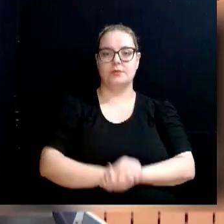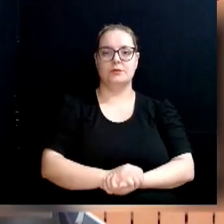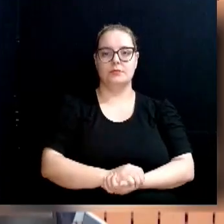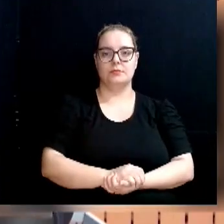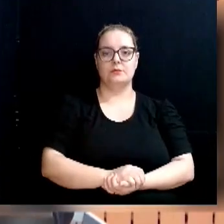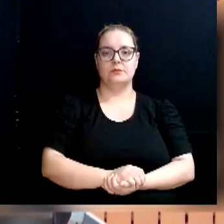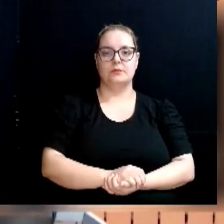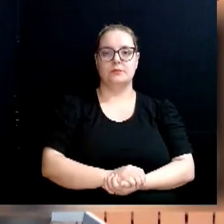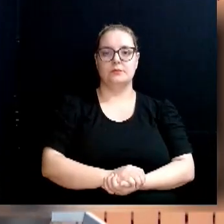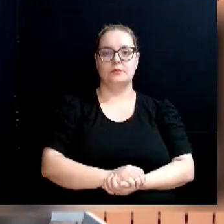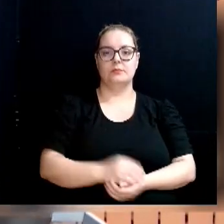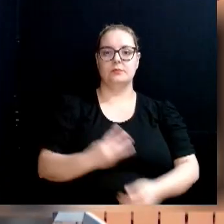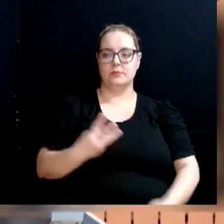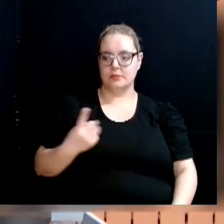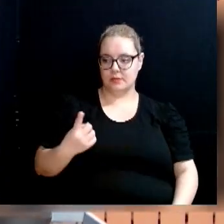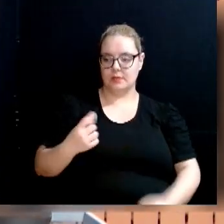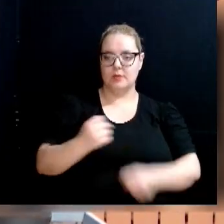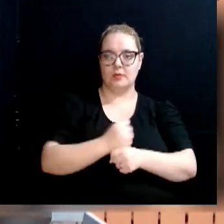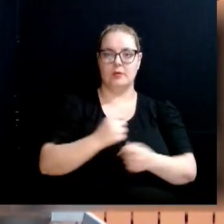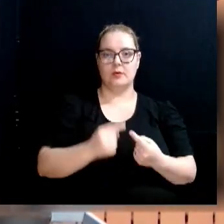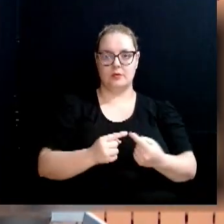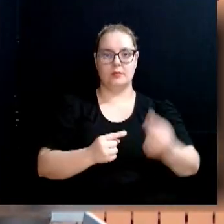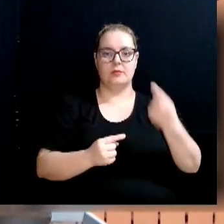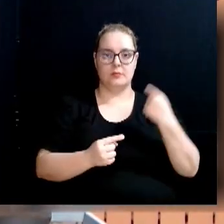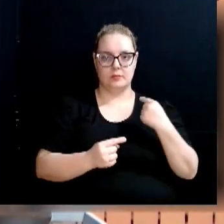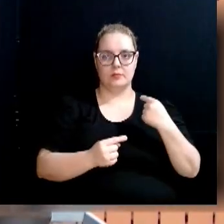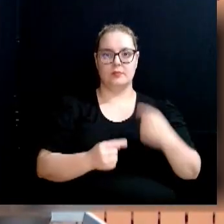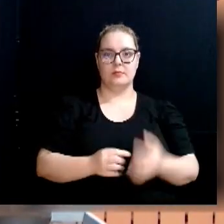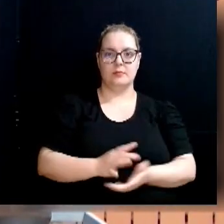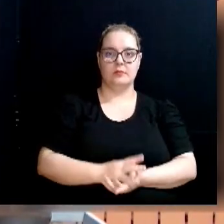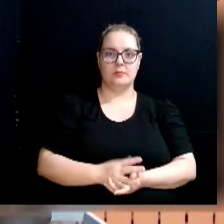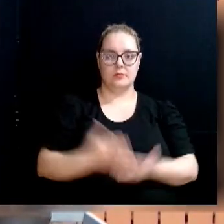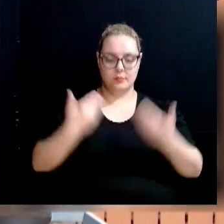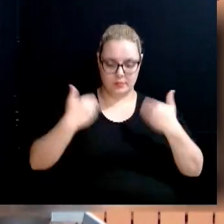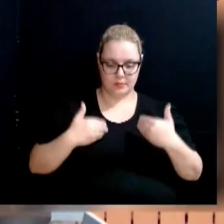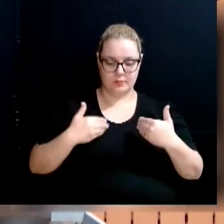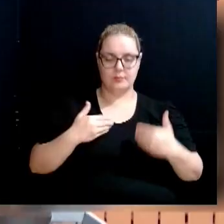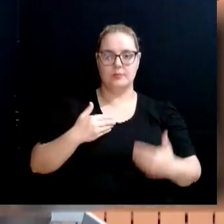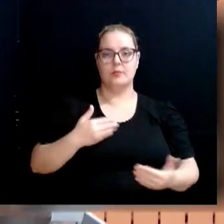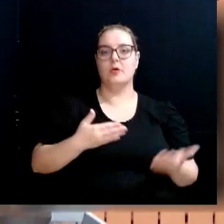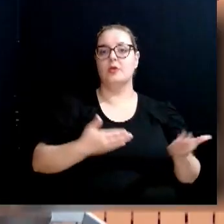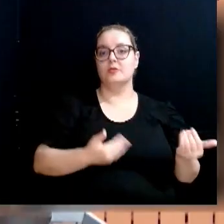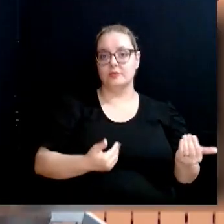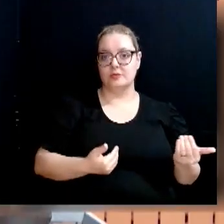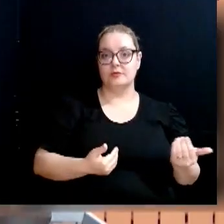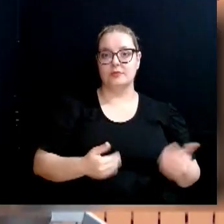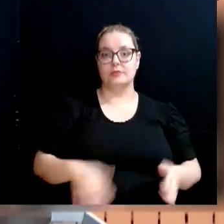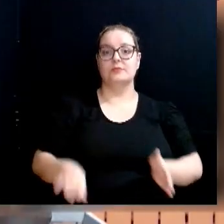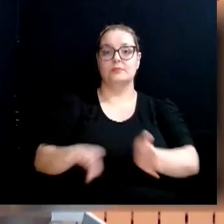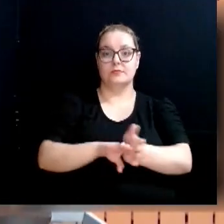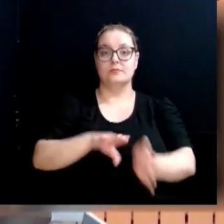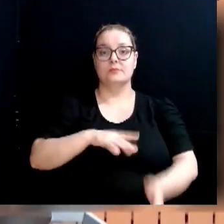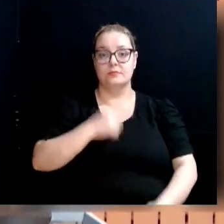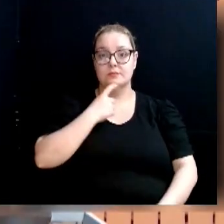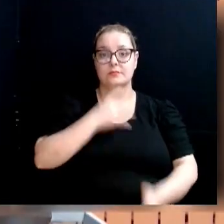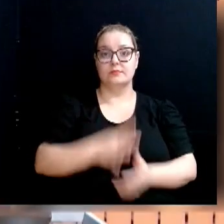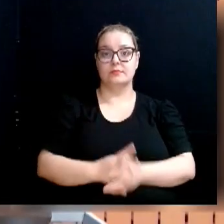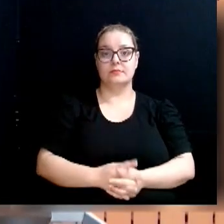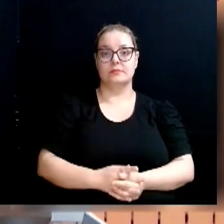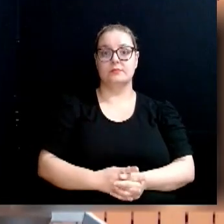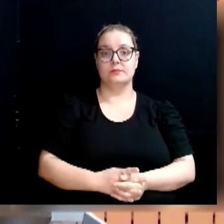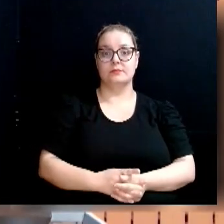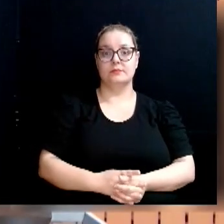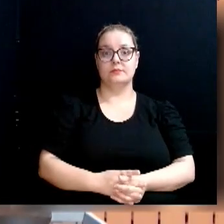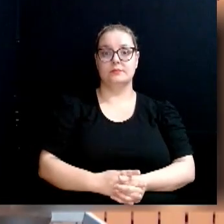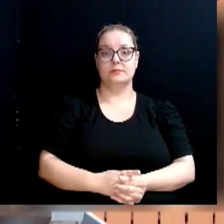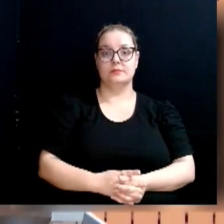31 anos atrás, esse menino que vos fala hoje chegava em Campinas. E